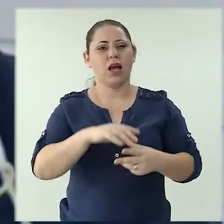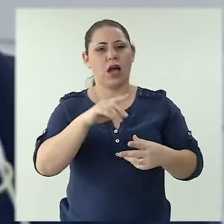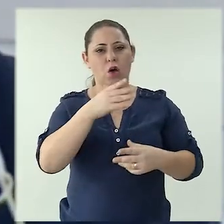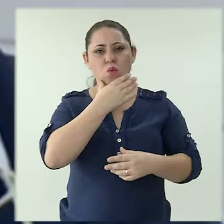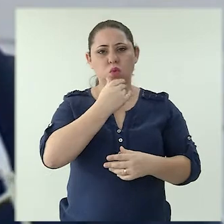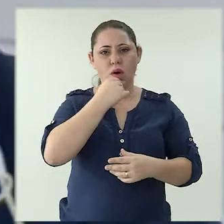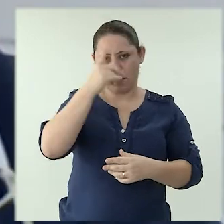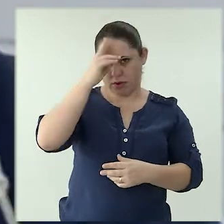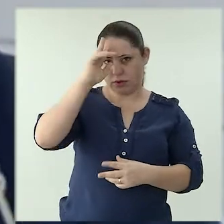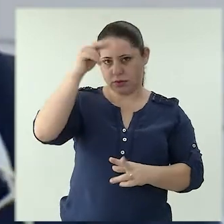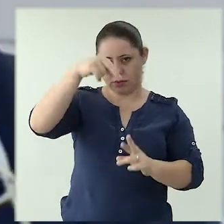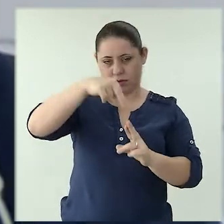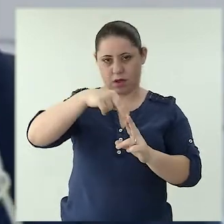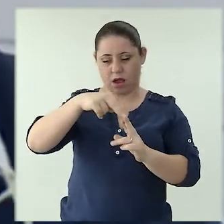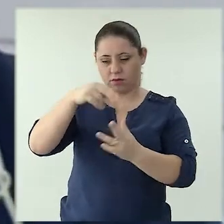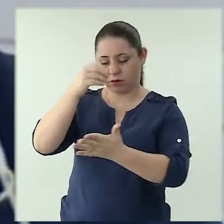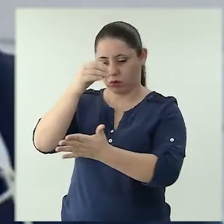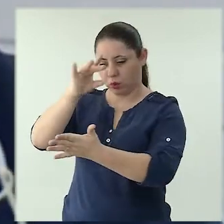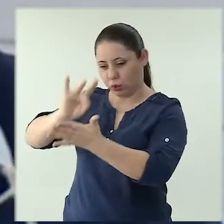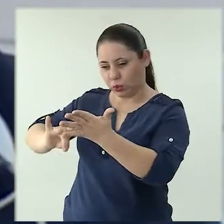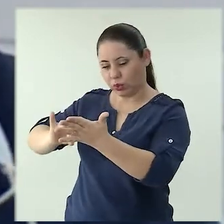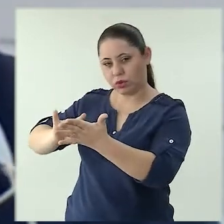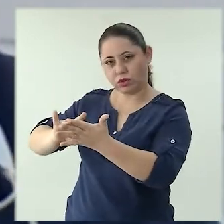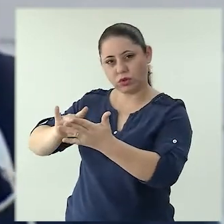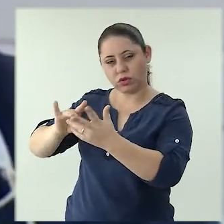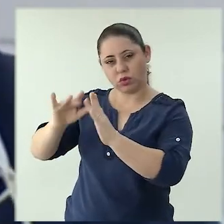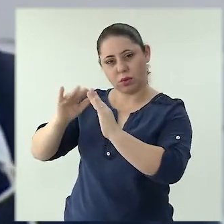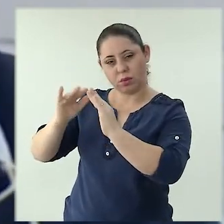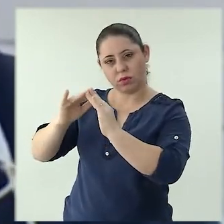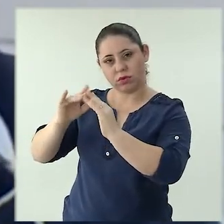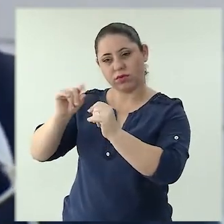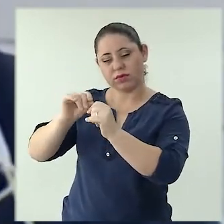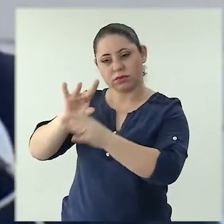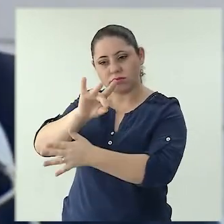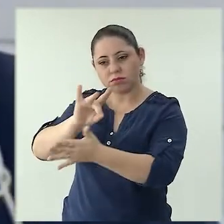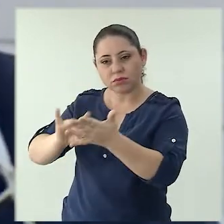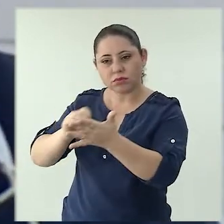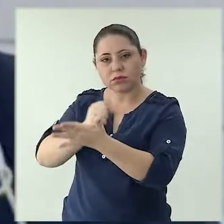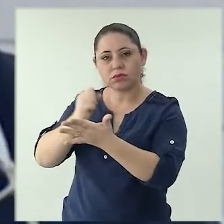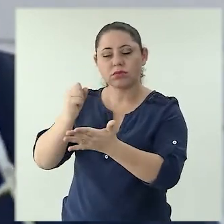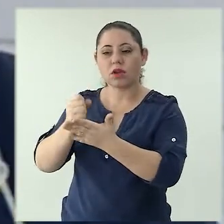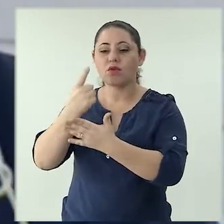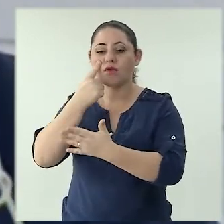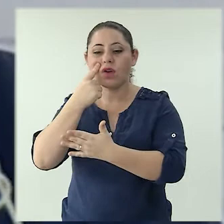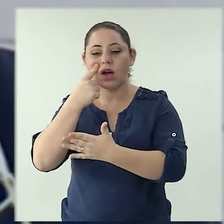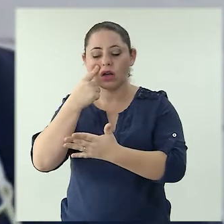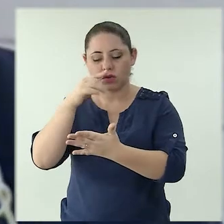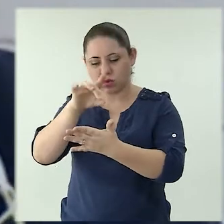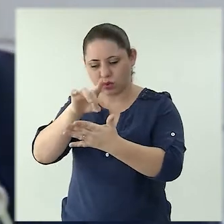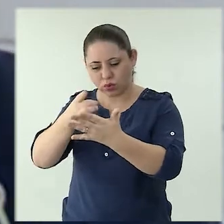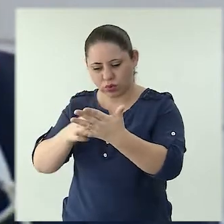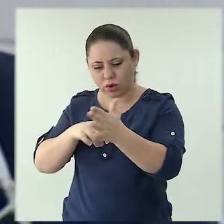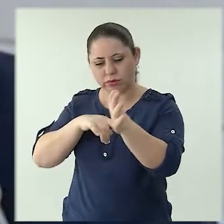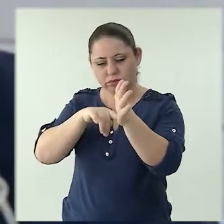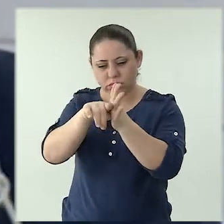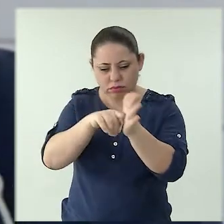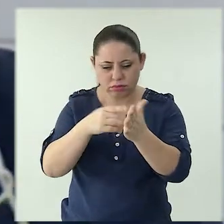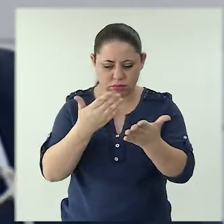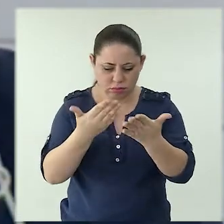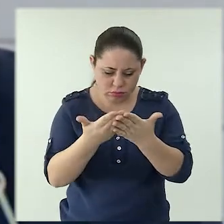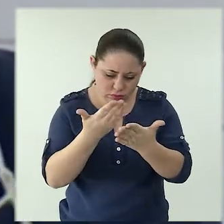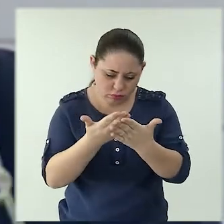tabelião do registro, né, de imóveis, ele vai fazer a tramitação final, que basicamente é verificar toda essa